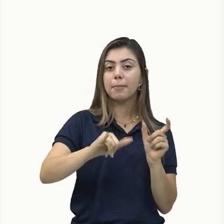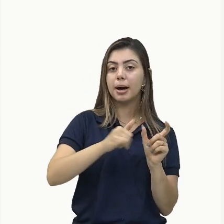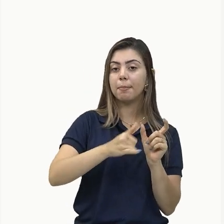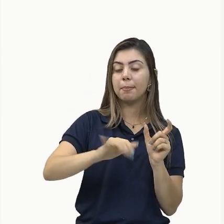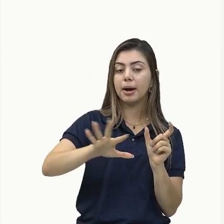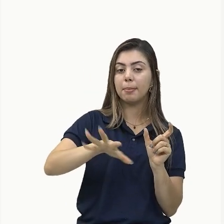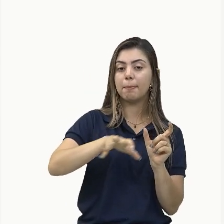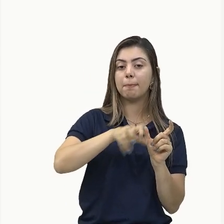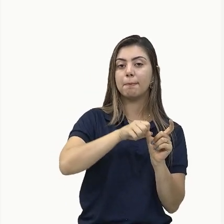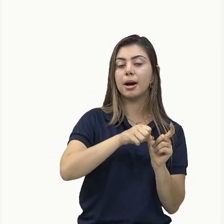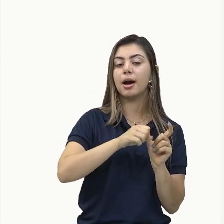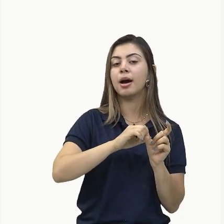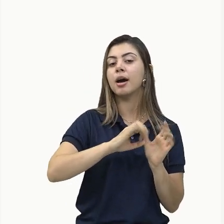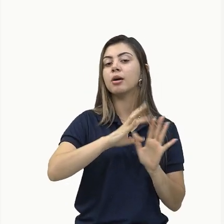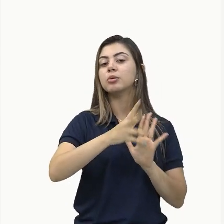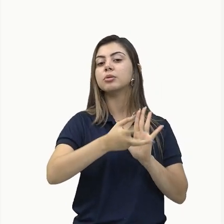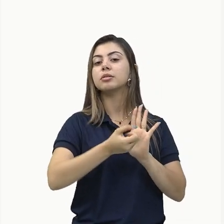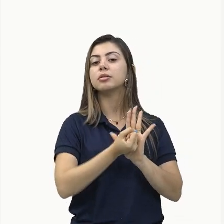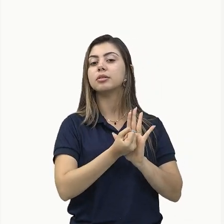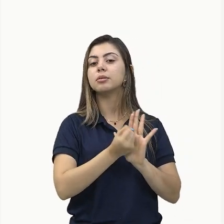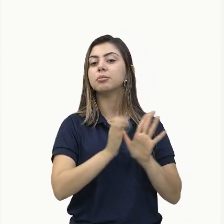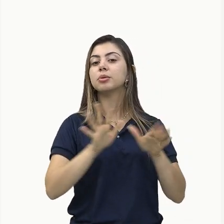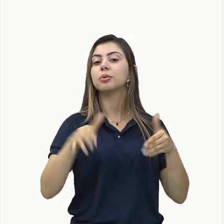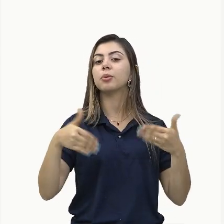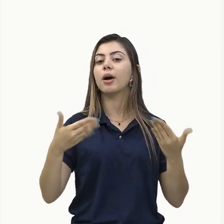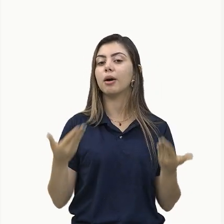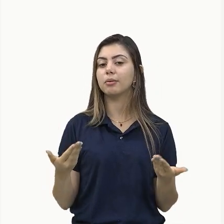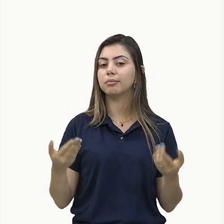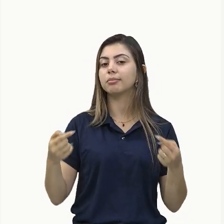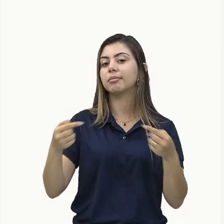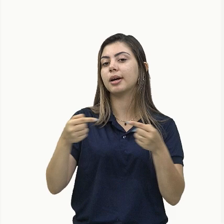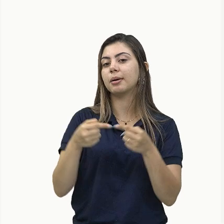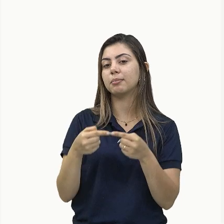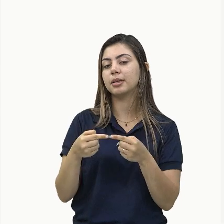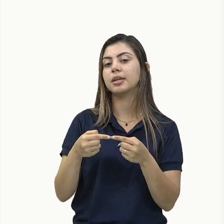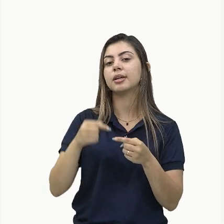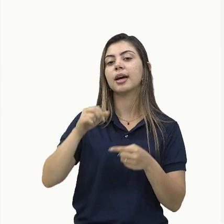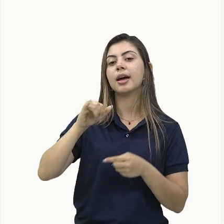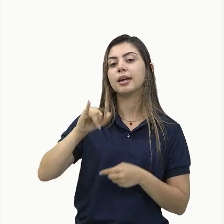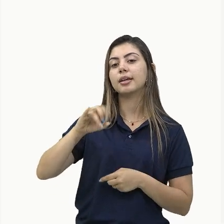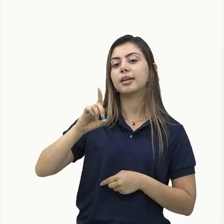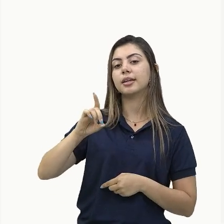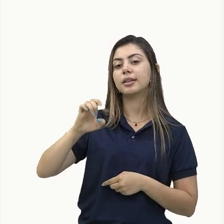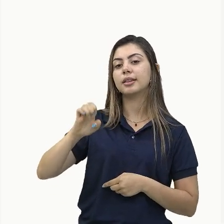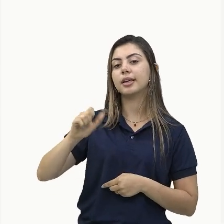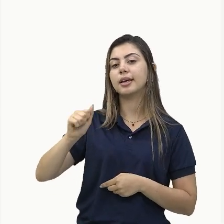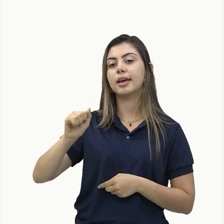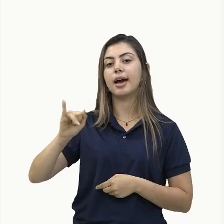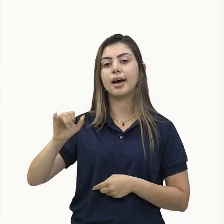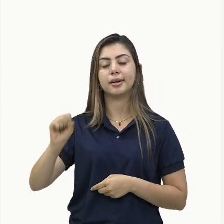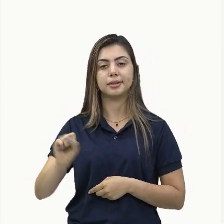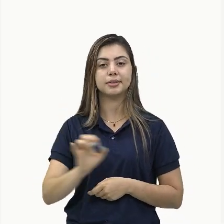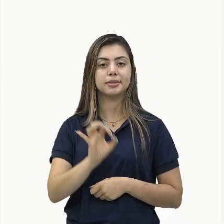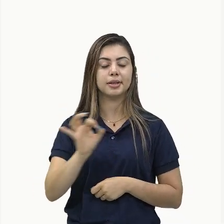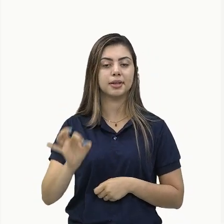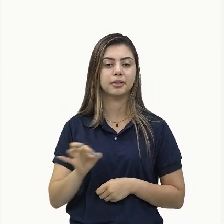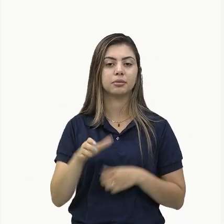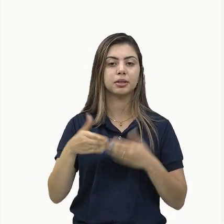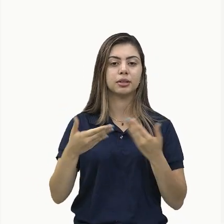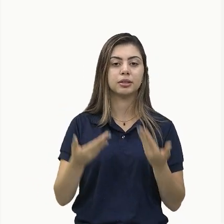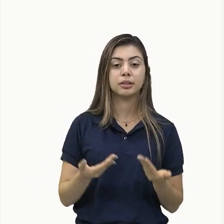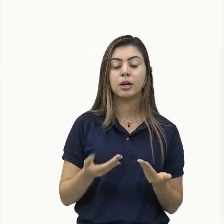receptores ideais. Então, esse receptor aqui, ele é um receptor ideal, onde aqueles que